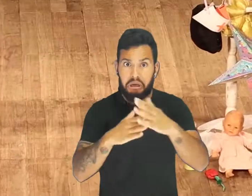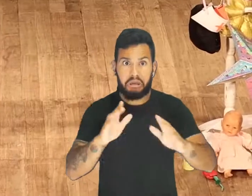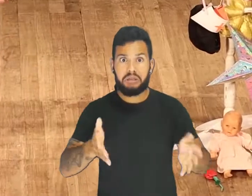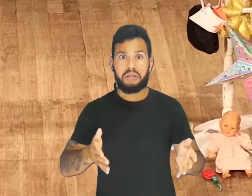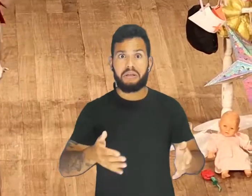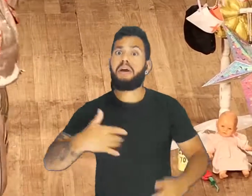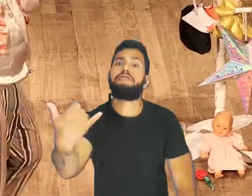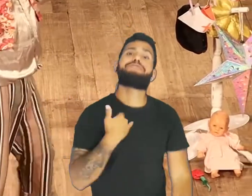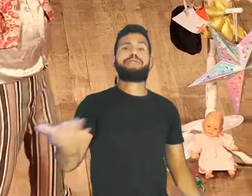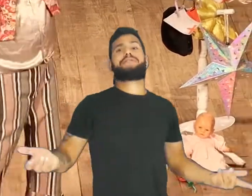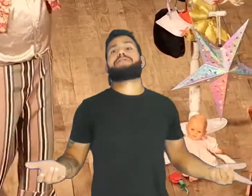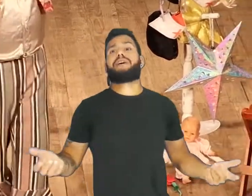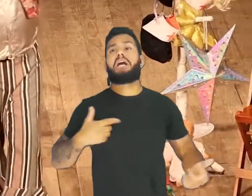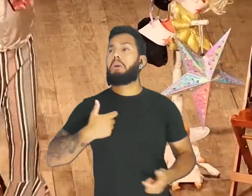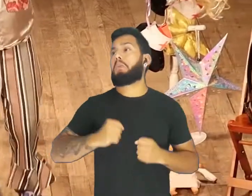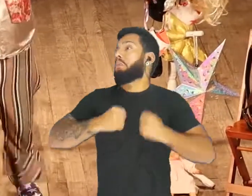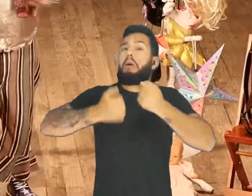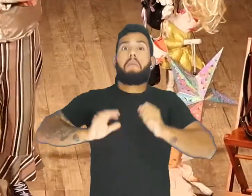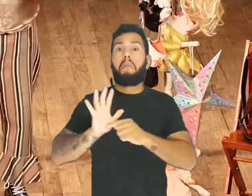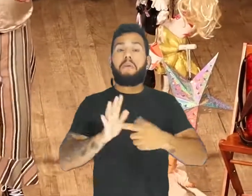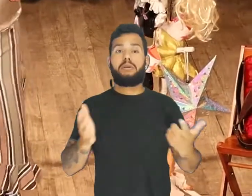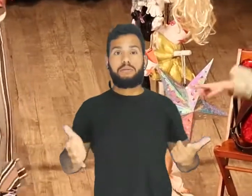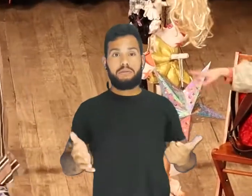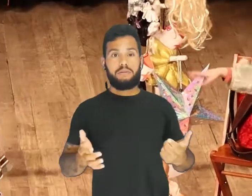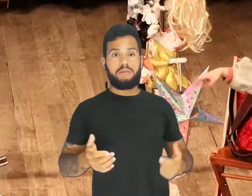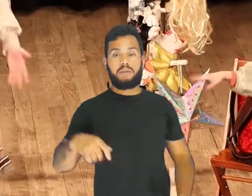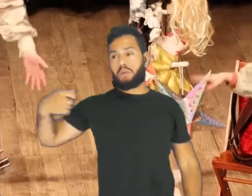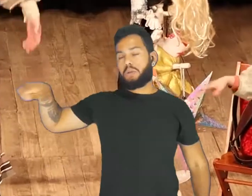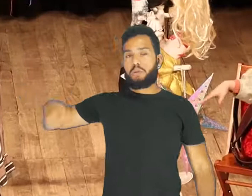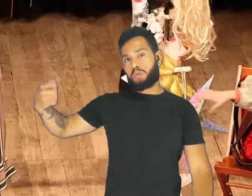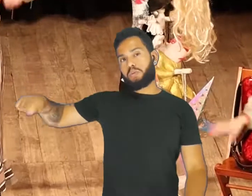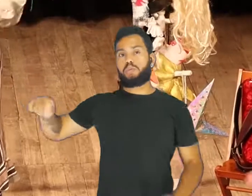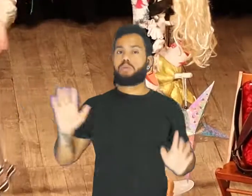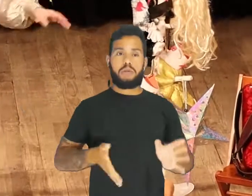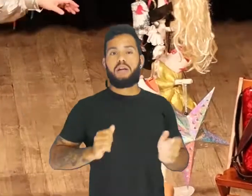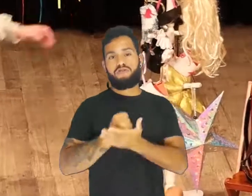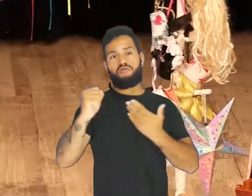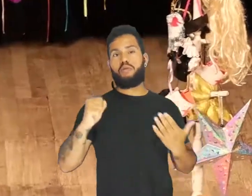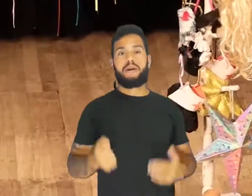Pá. Cadê o... Pá. Tô falando! Já deu. Tô botando os bobos pra fora aqui, ó.